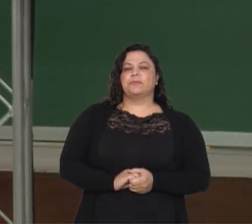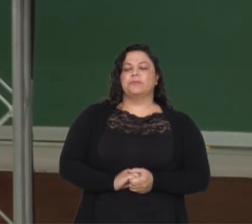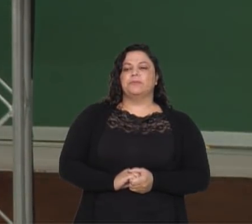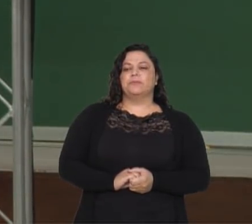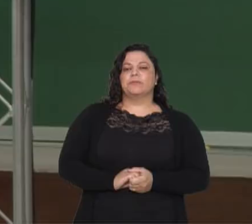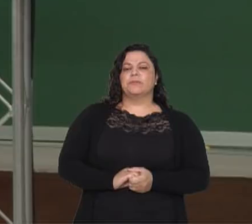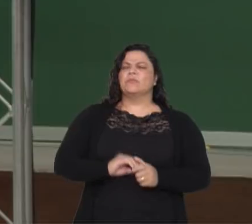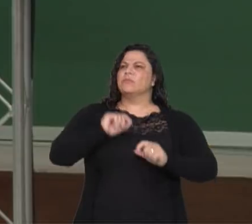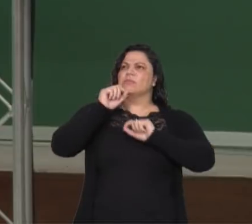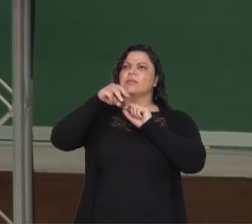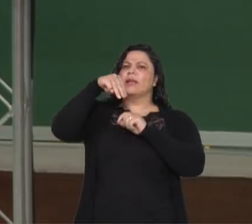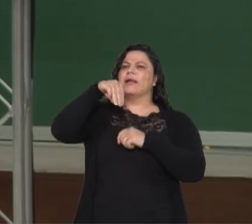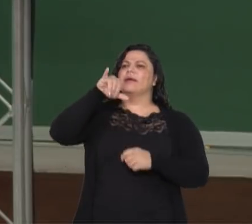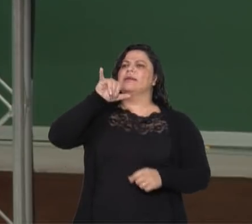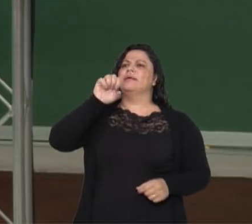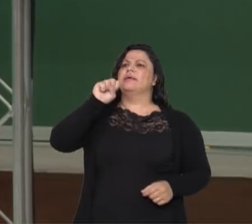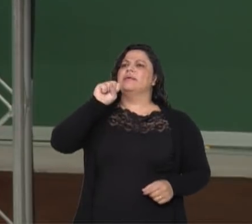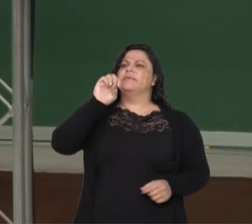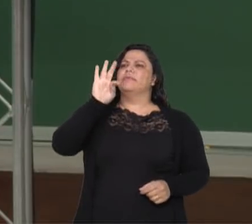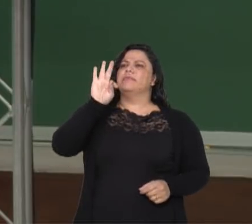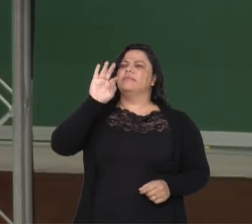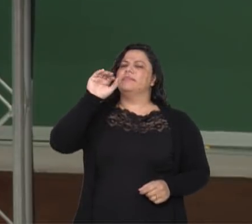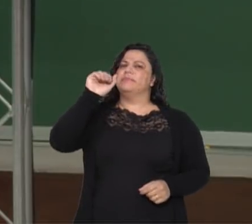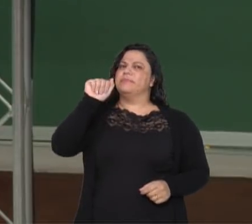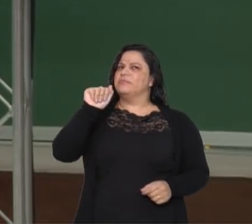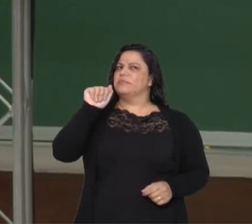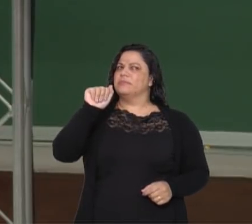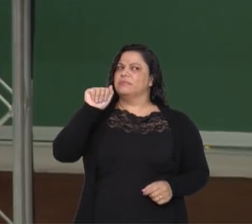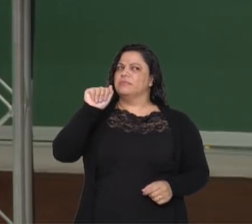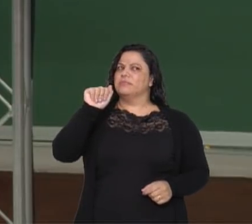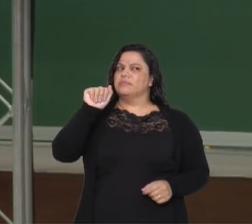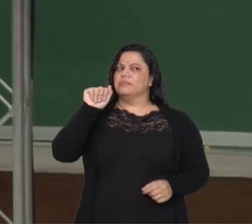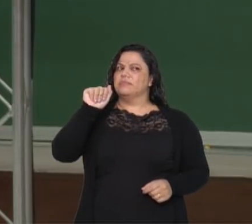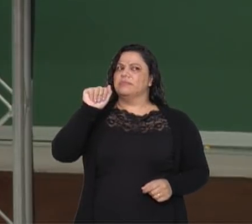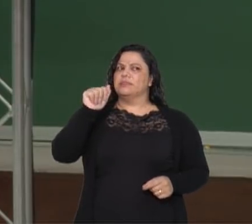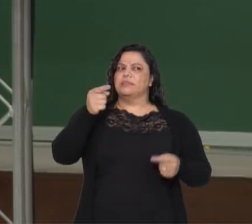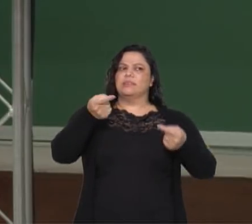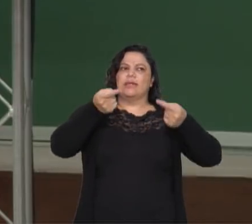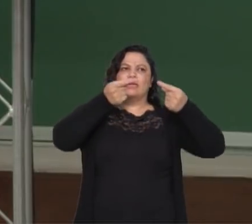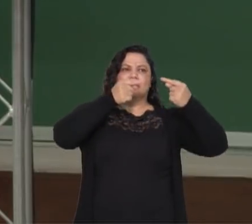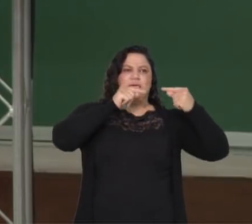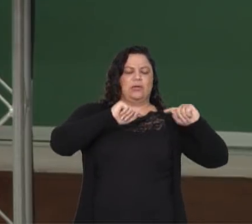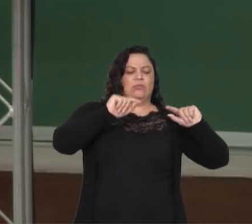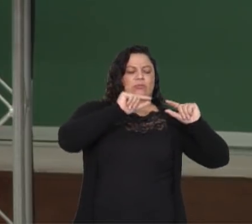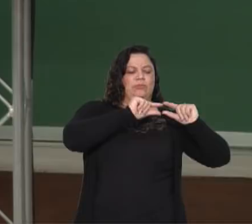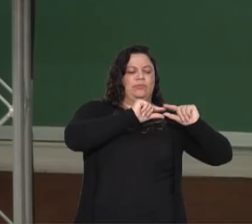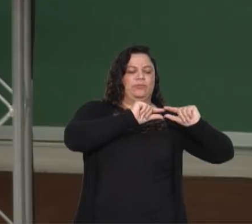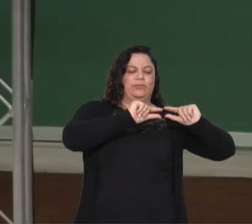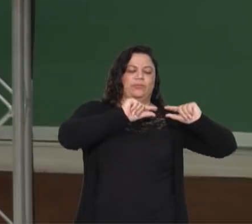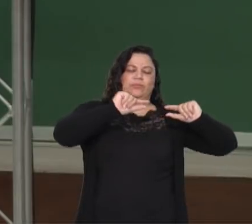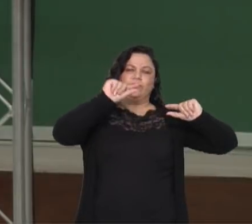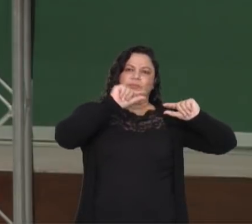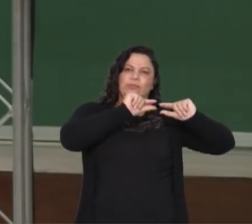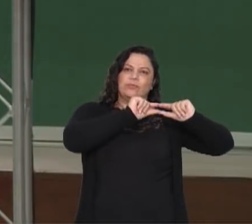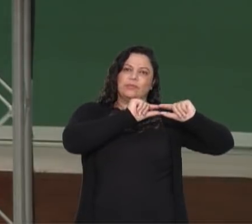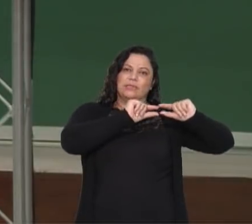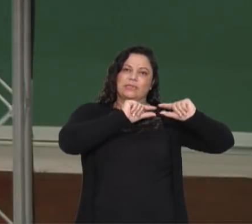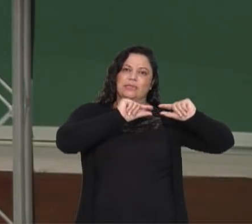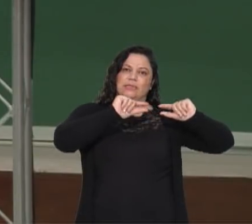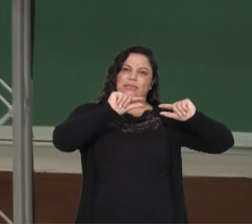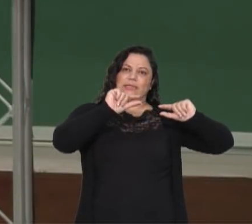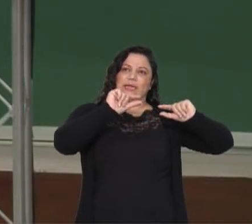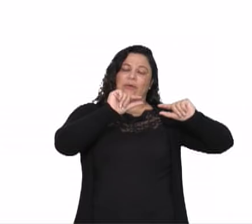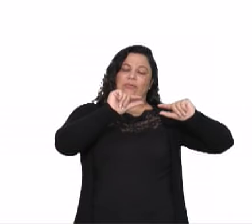mista, ela é uma deficiência que ocorre tanto no canal externo quanto no interno. Então, assim,